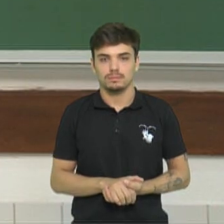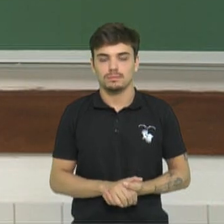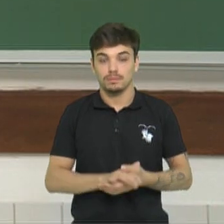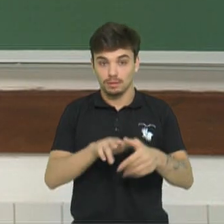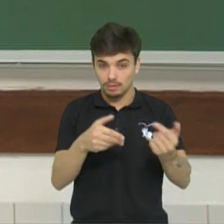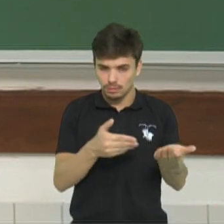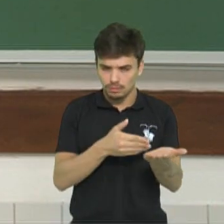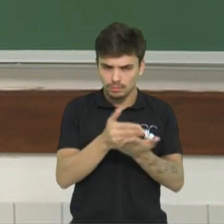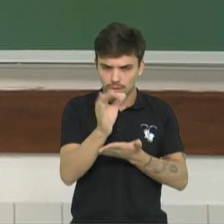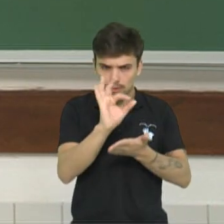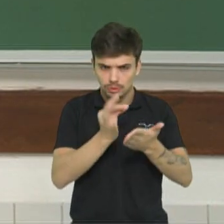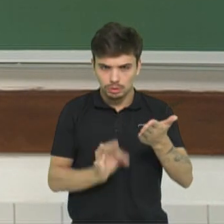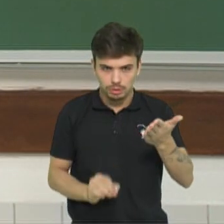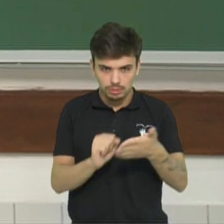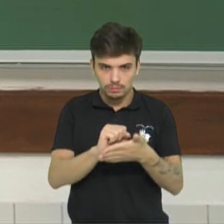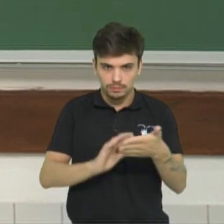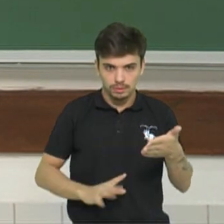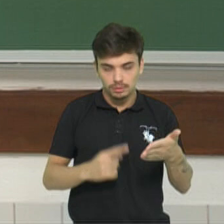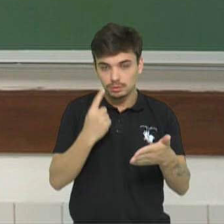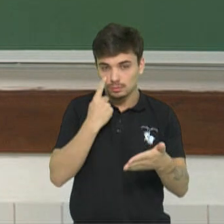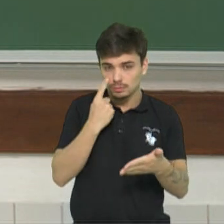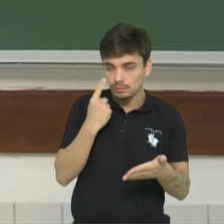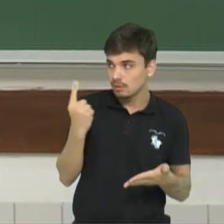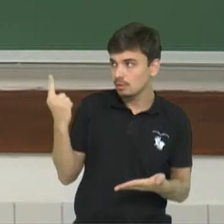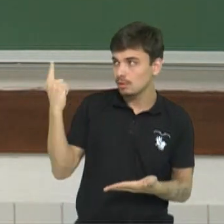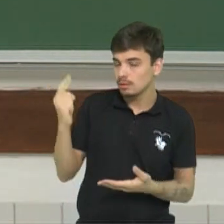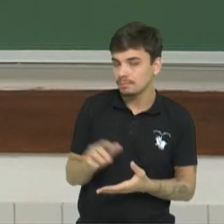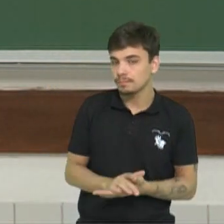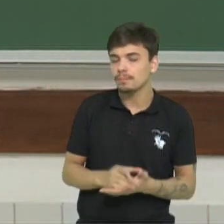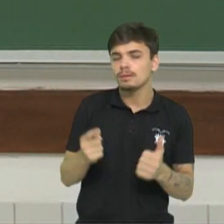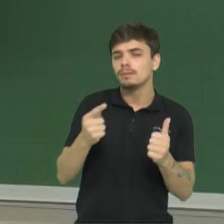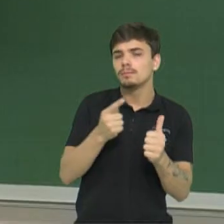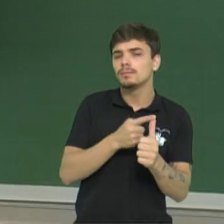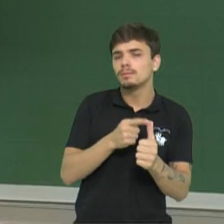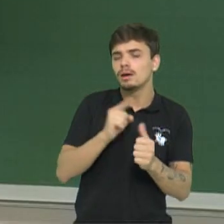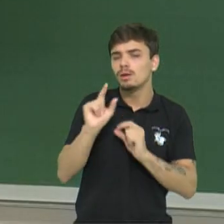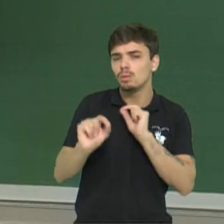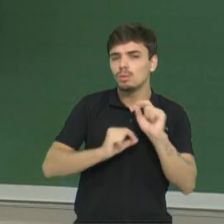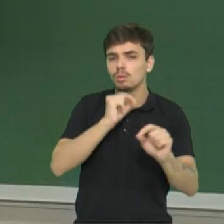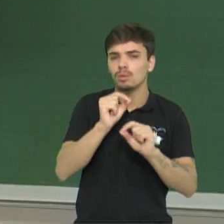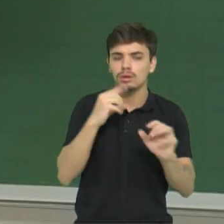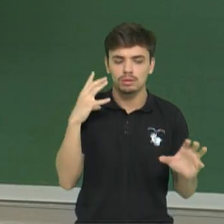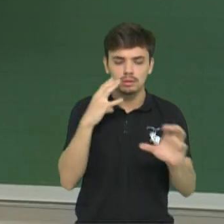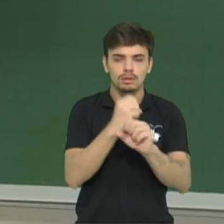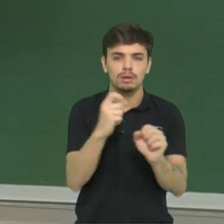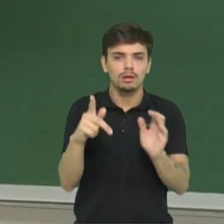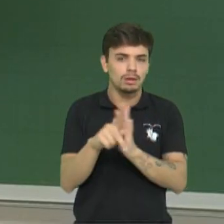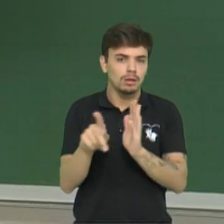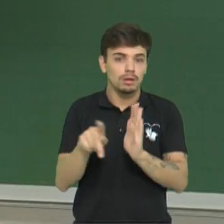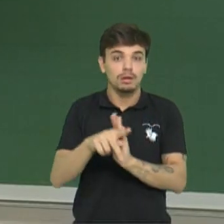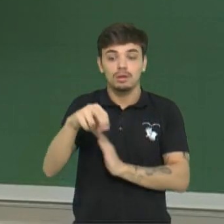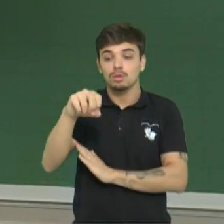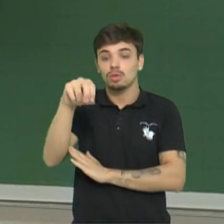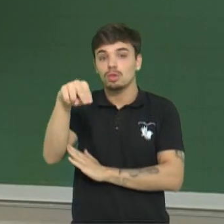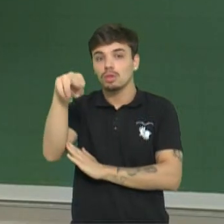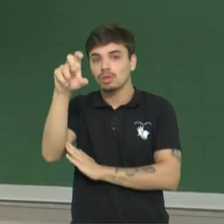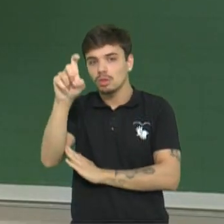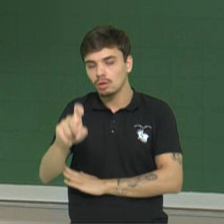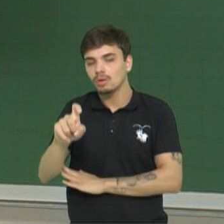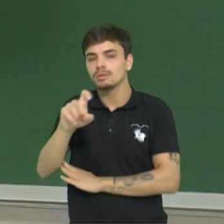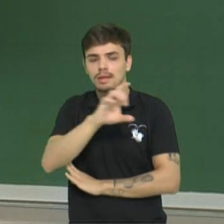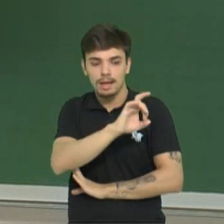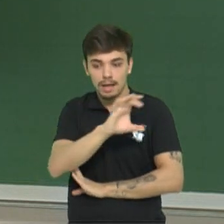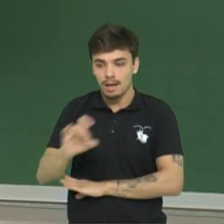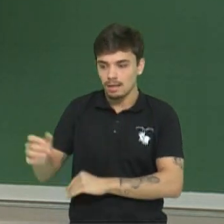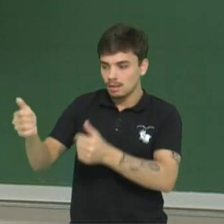Vamos para a correção da atividade? Olha só. Primeiro passo, determinando o nox de cada uma das substâncias. E aí a